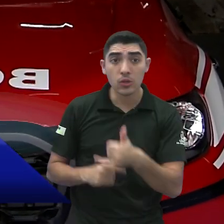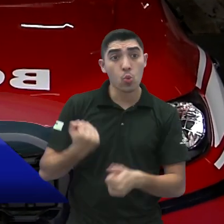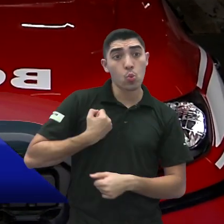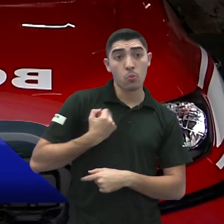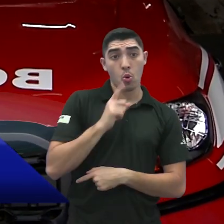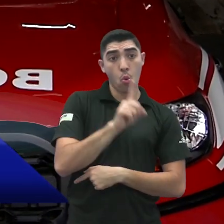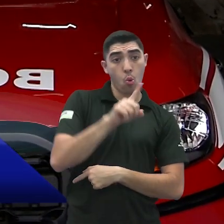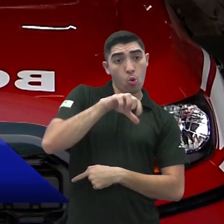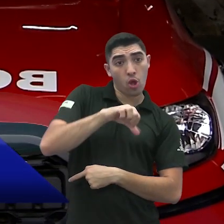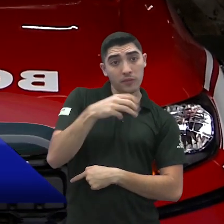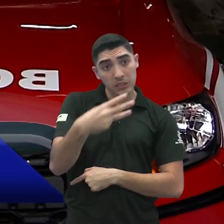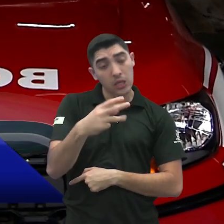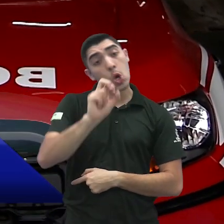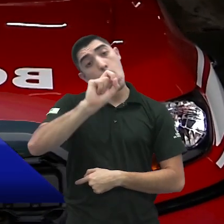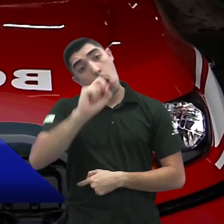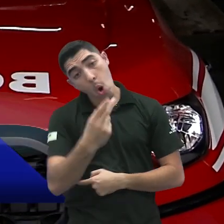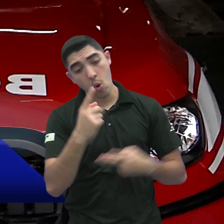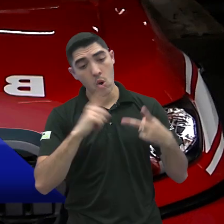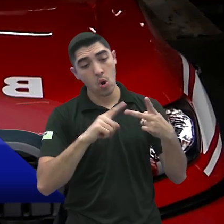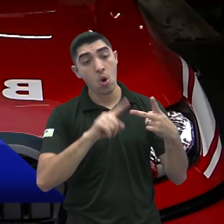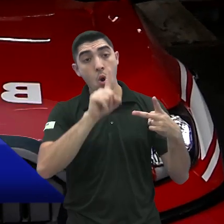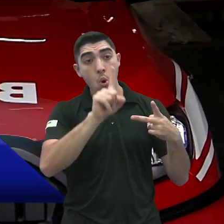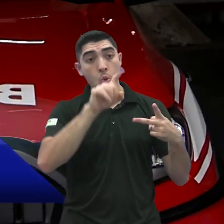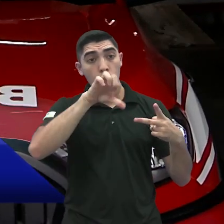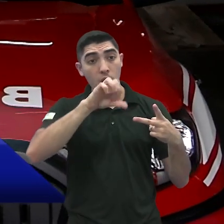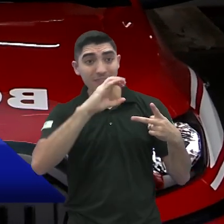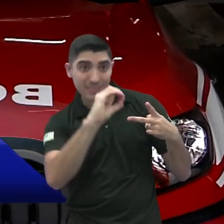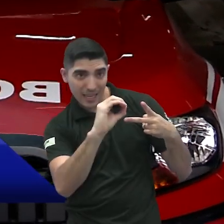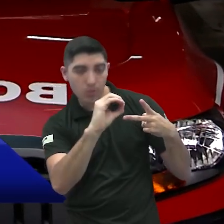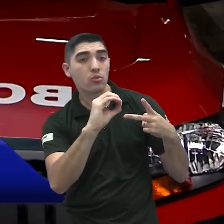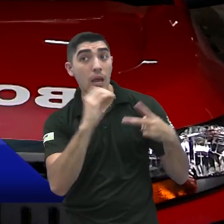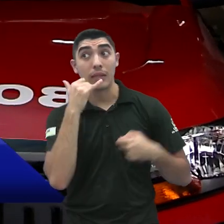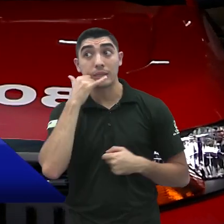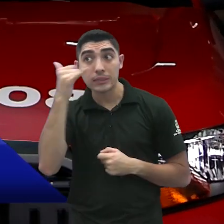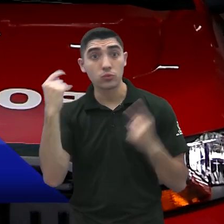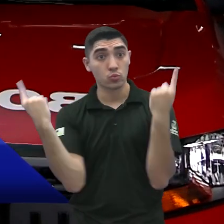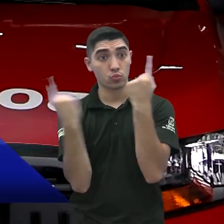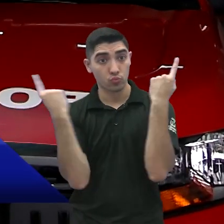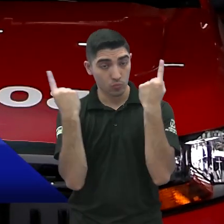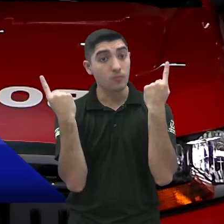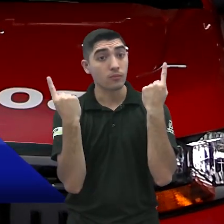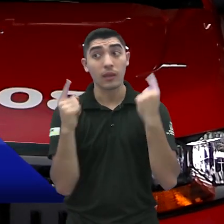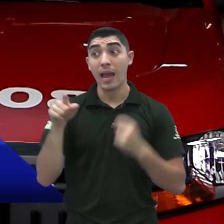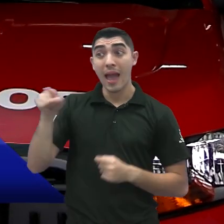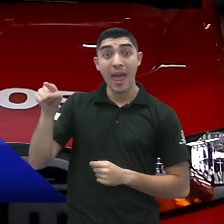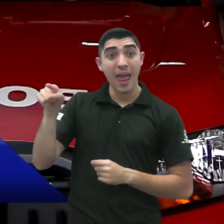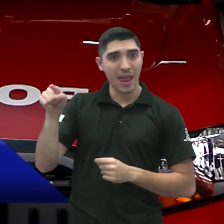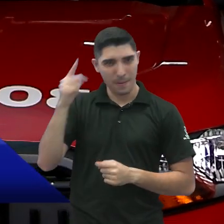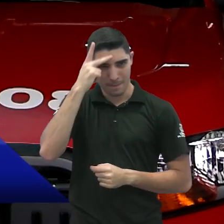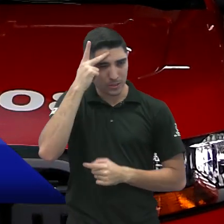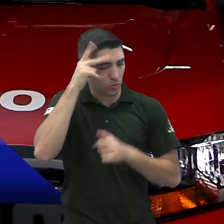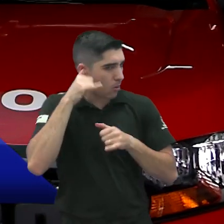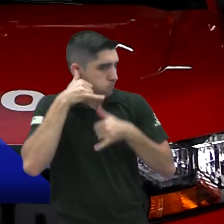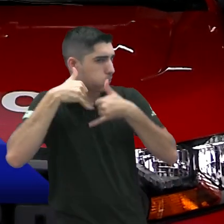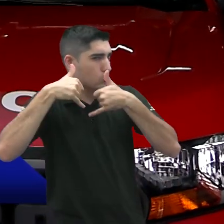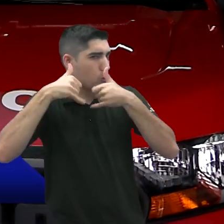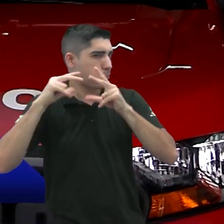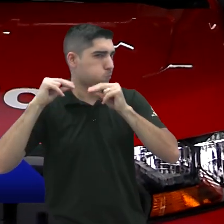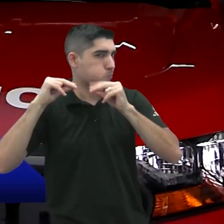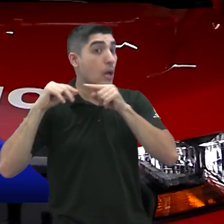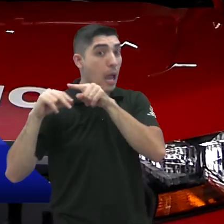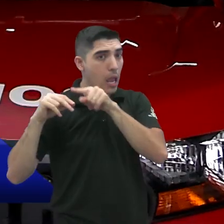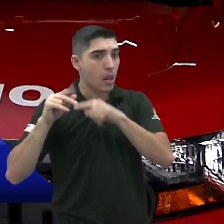no serviço 193 ou 190 e aciona o serviço de emergência. Muitas vezes o próprio atendente vai